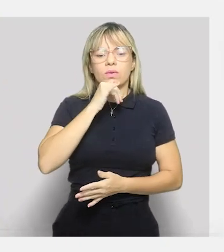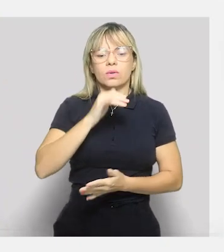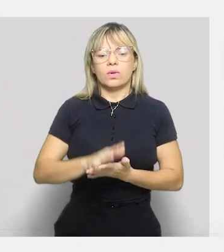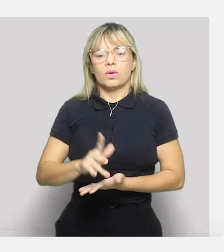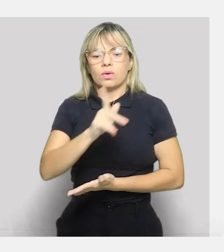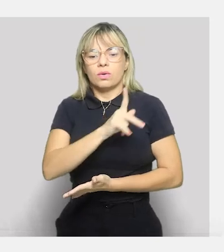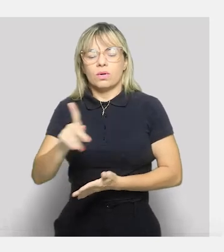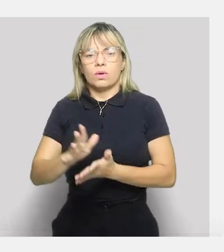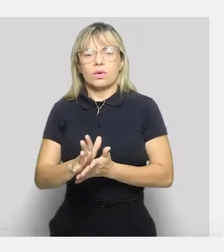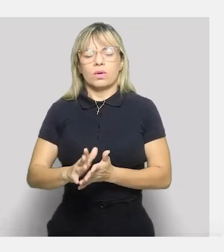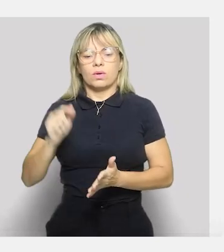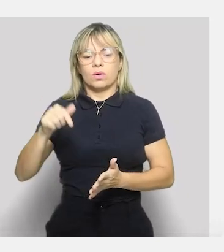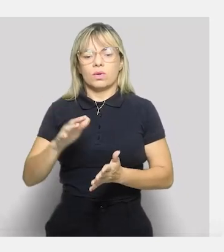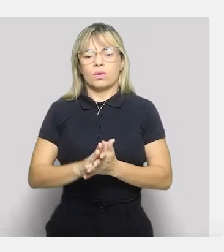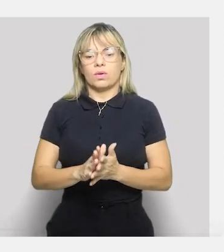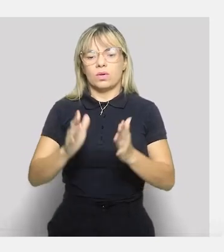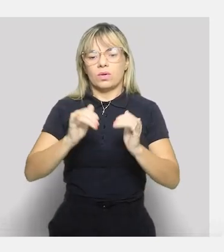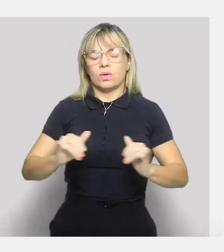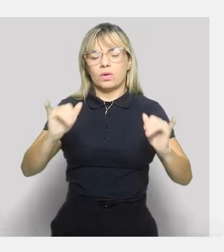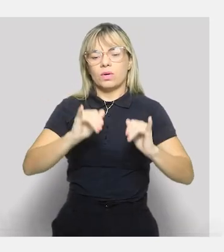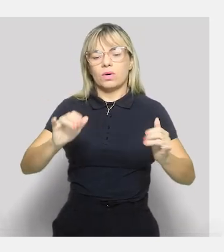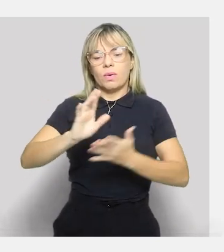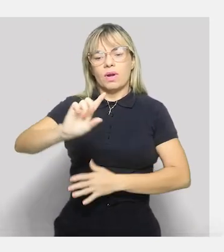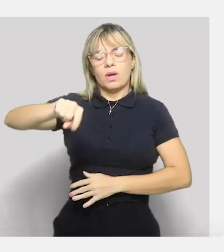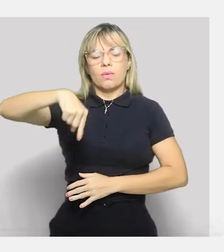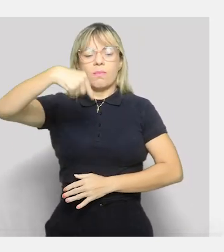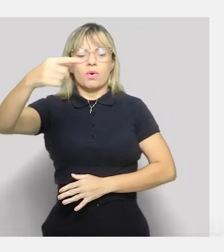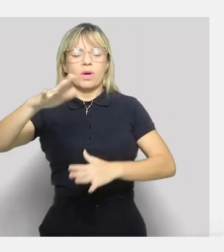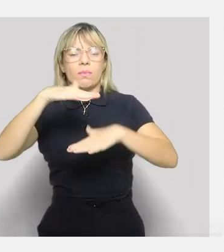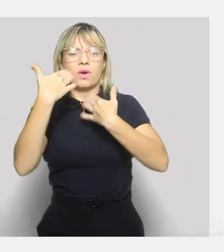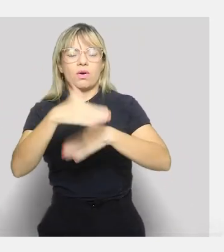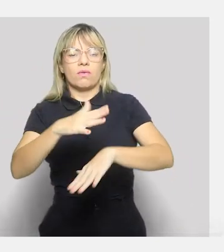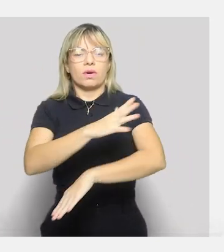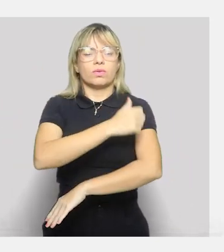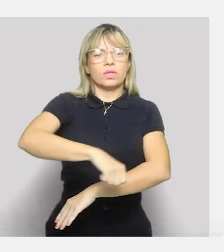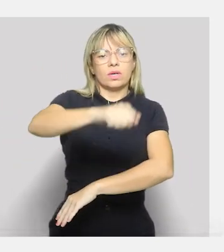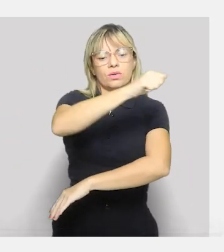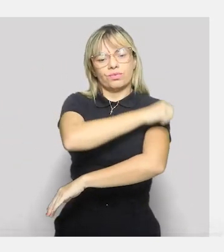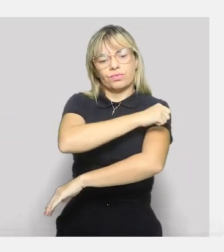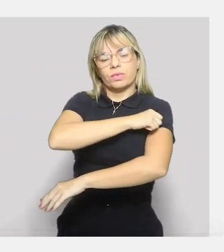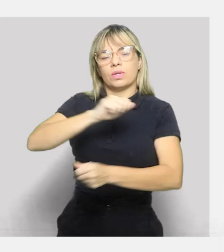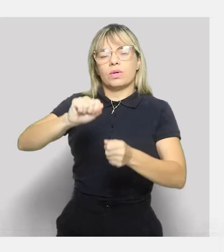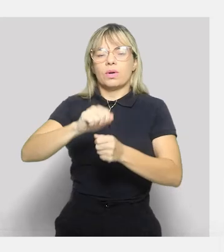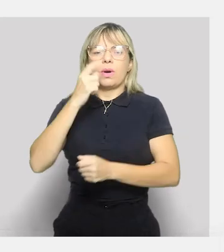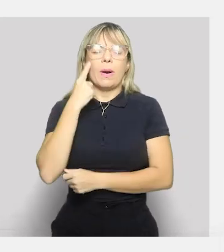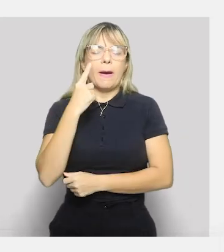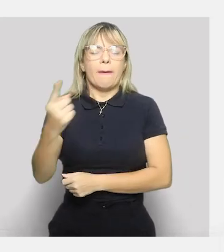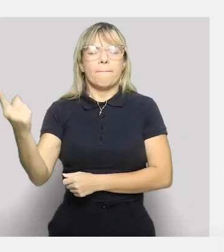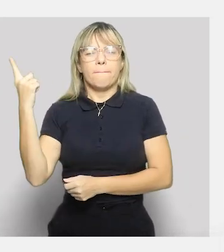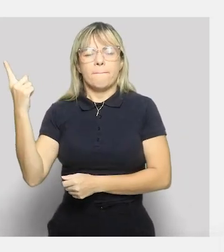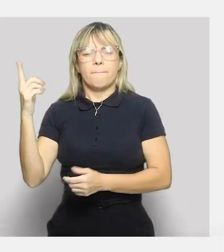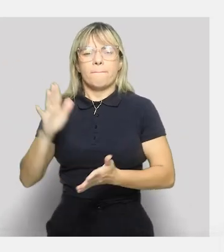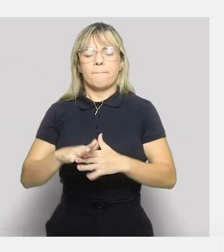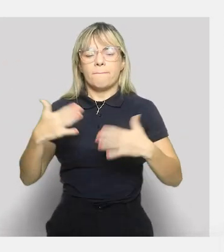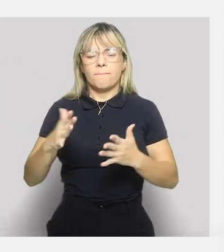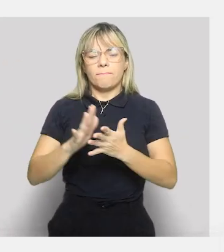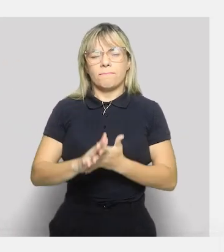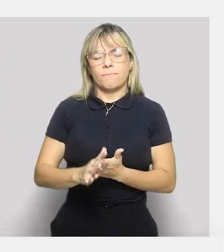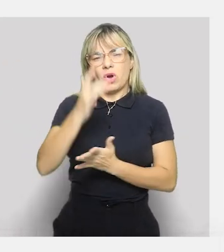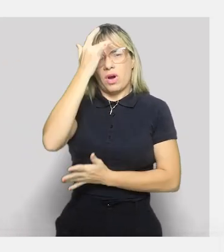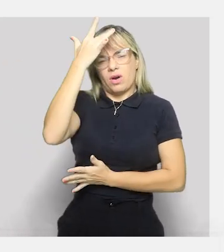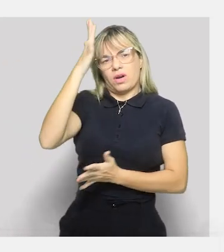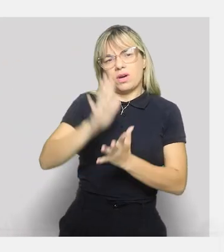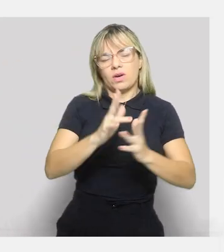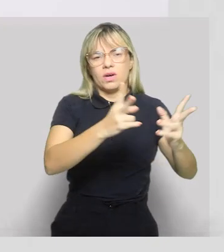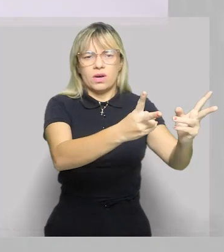comunicou o adiamento da prova aos alunos, tá? Observem como é fácil perceber